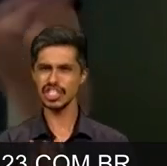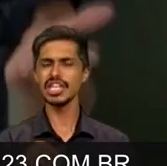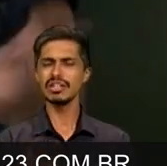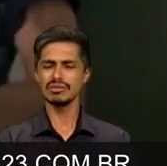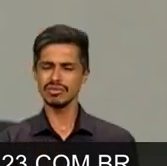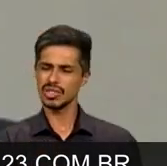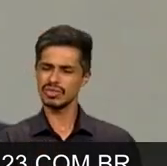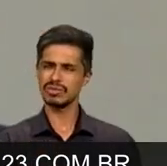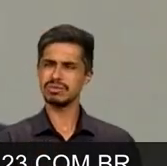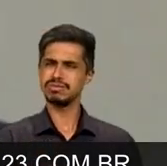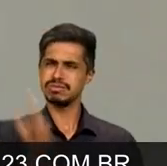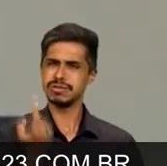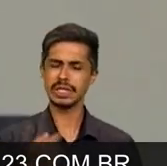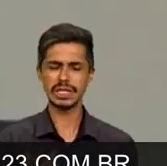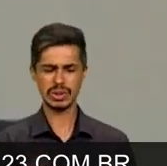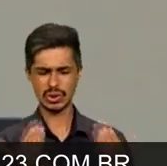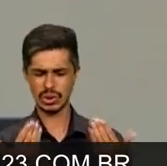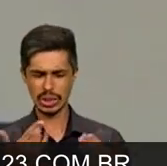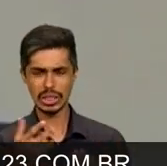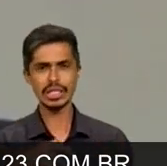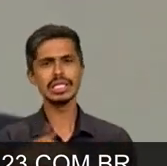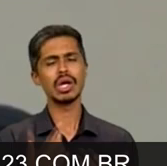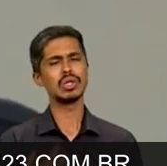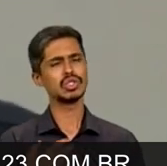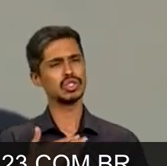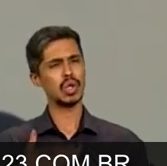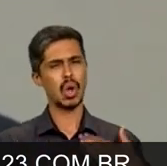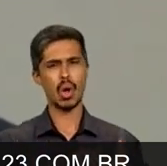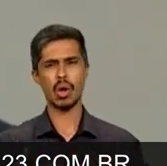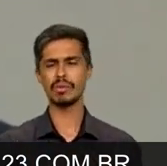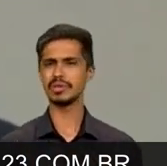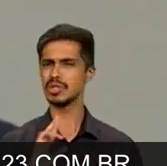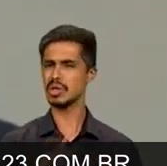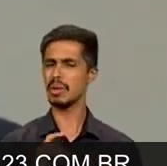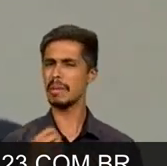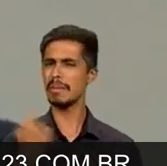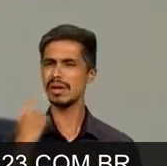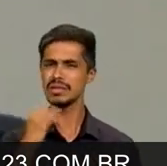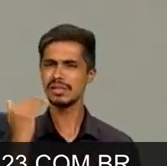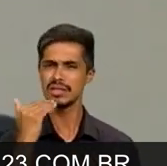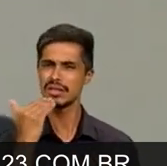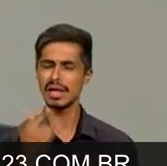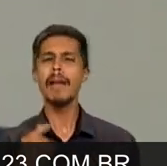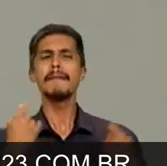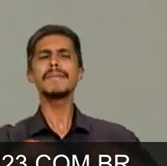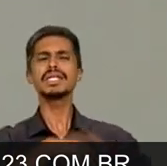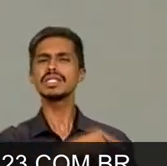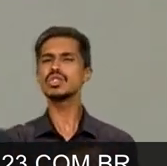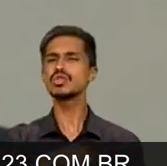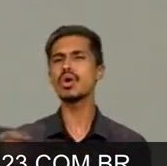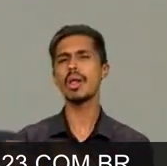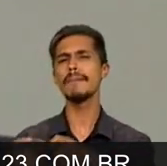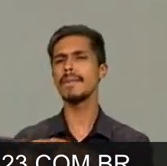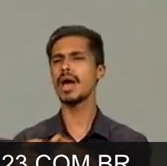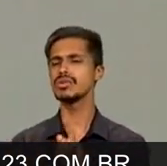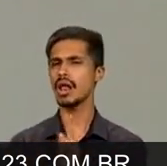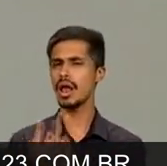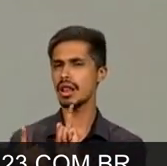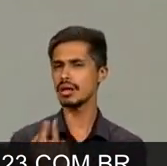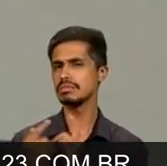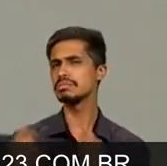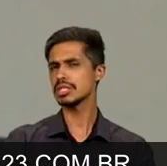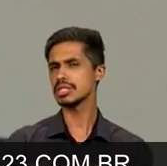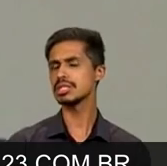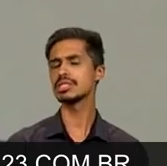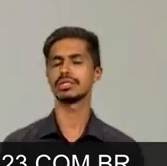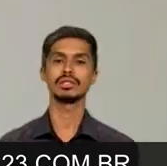63 anos, de que alguma coisa no corpo dele não estava funcionando bem e que ele precisava buscar por atendimento médico.